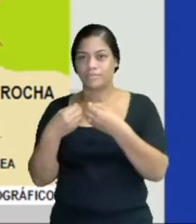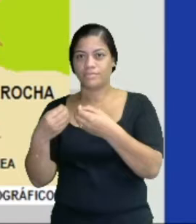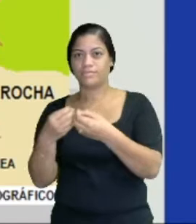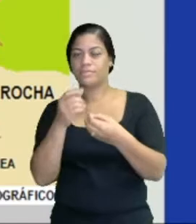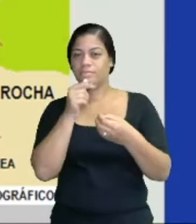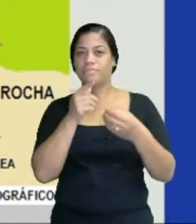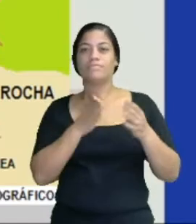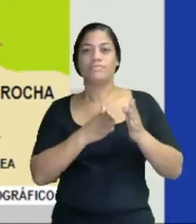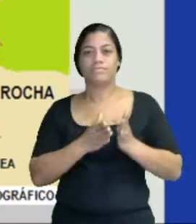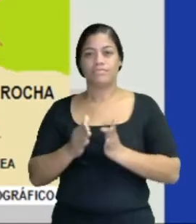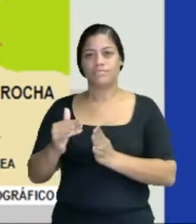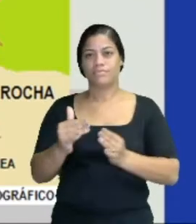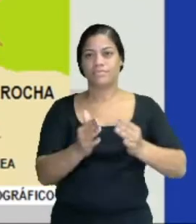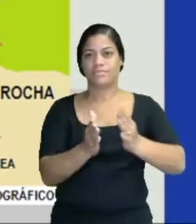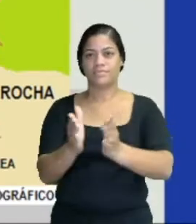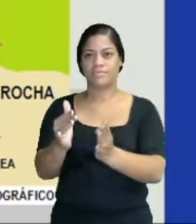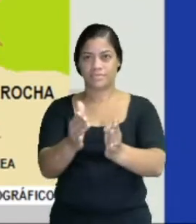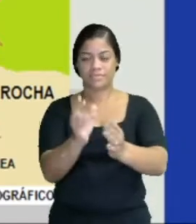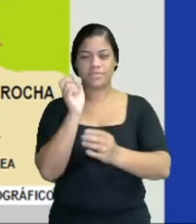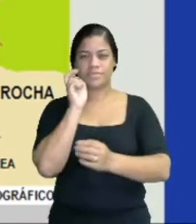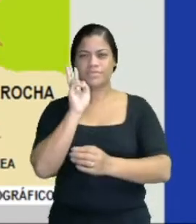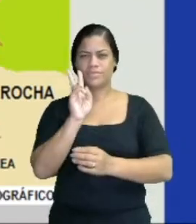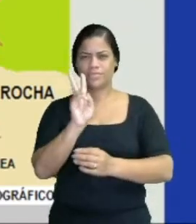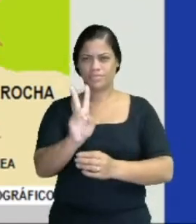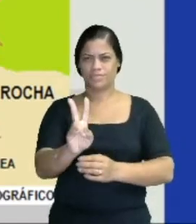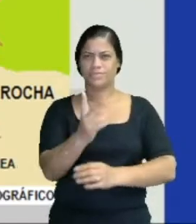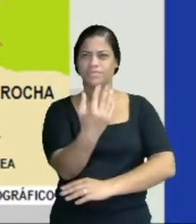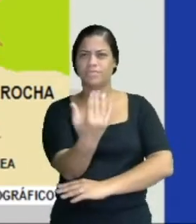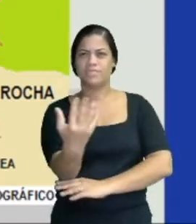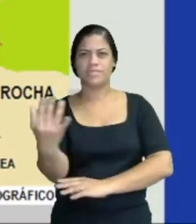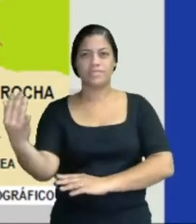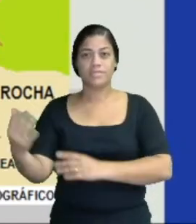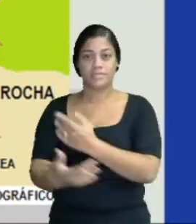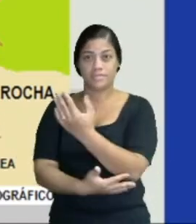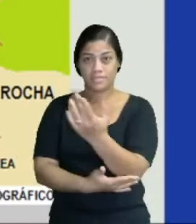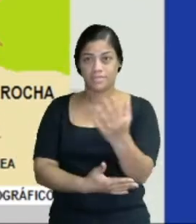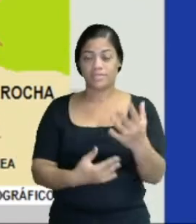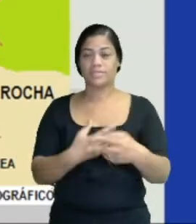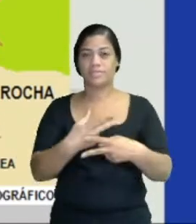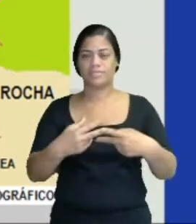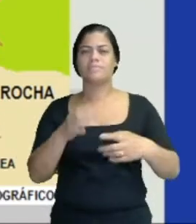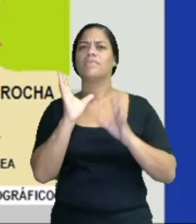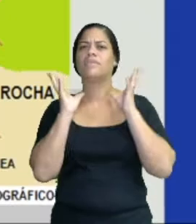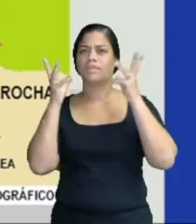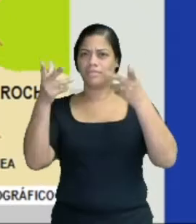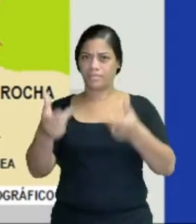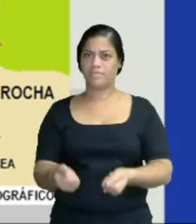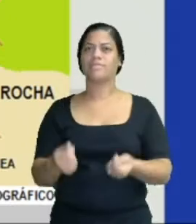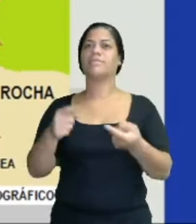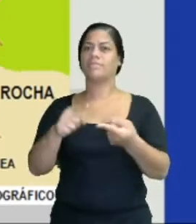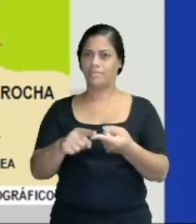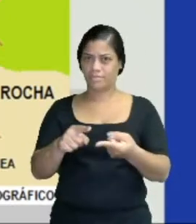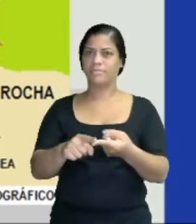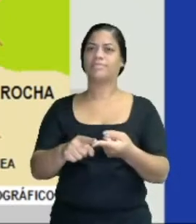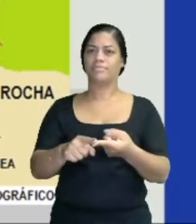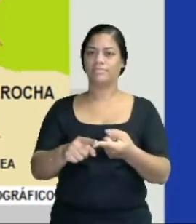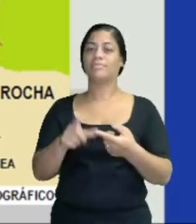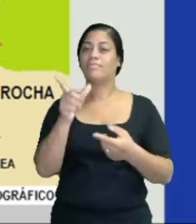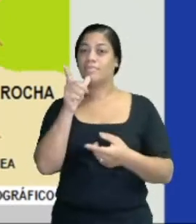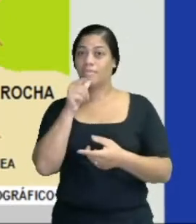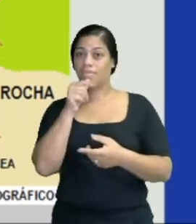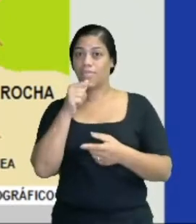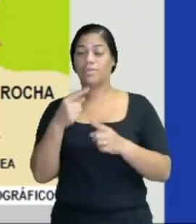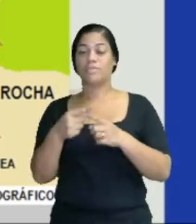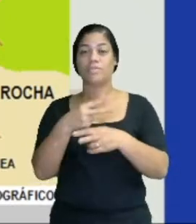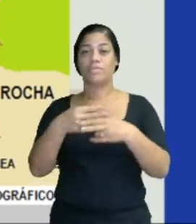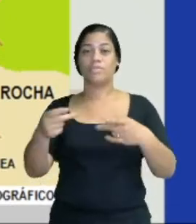A gente vai ter que os vegetais aqui, ó, tanto os vegetais como animais também liberam água através de